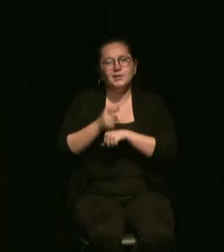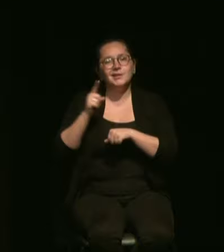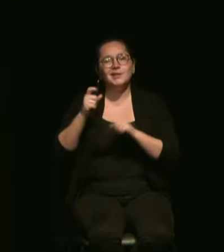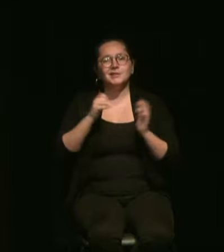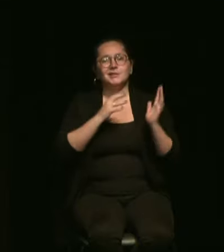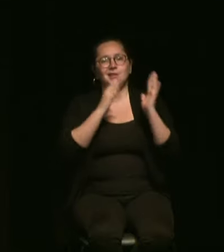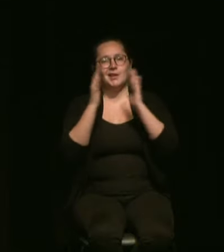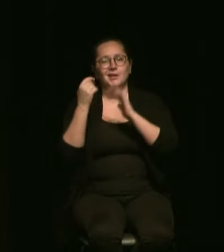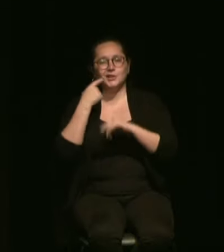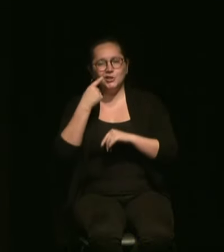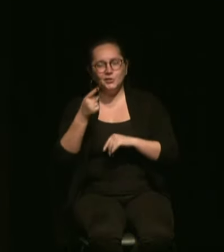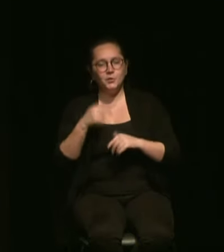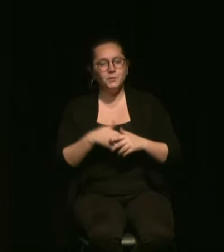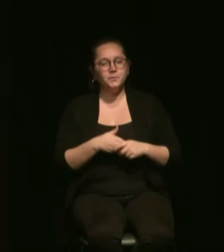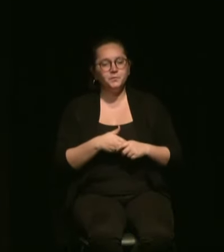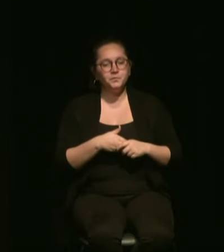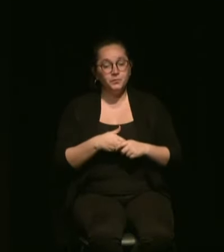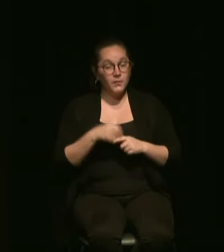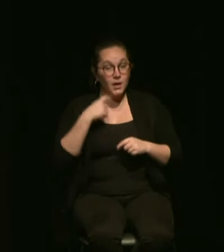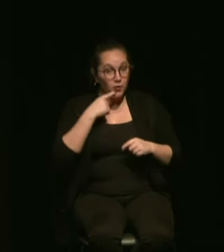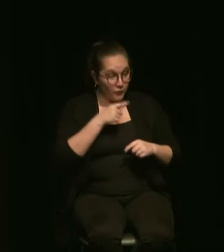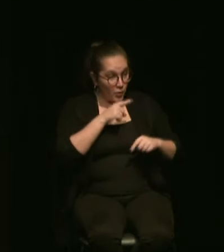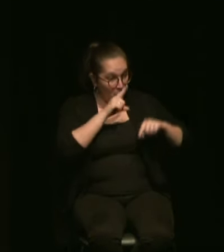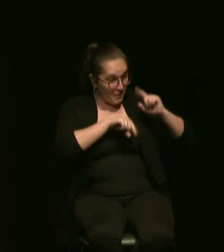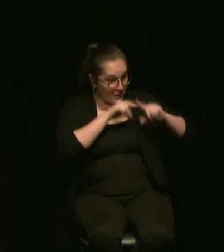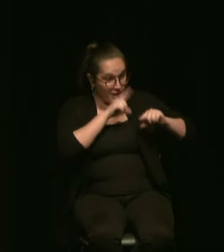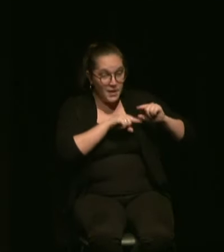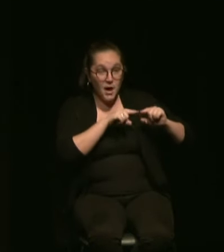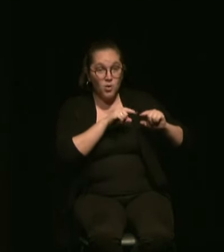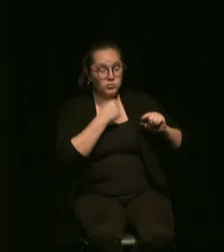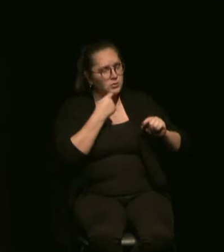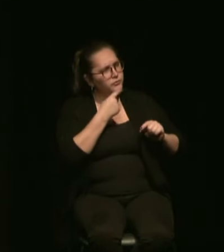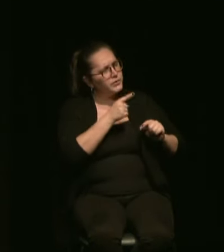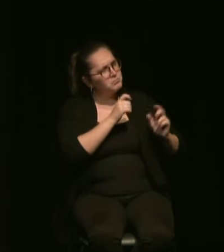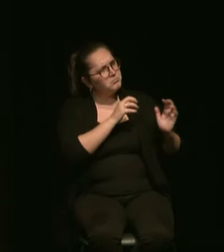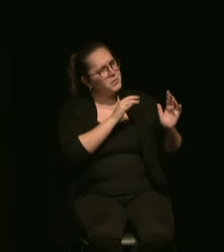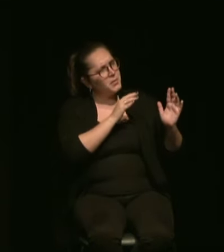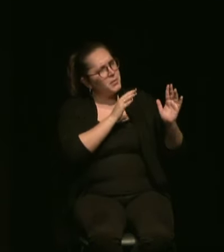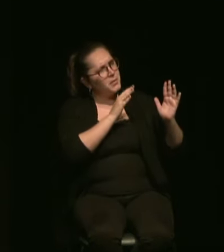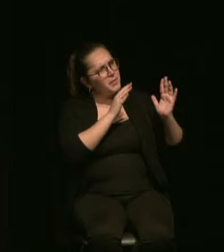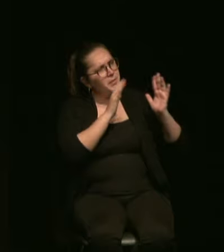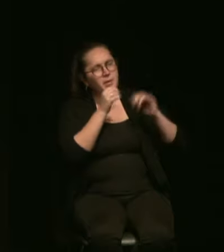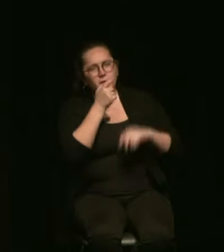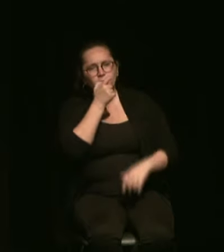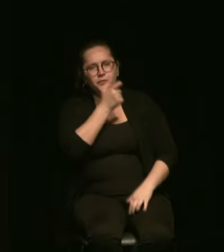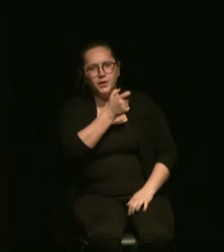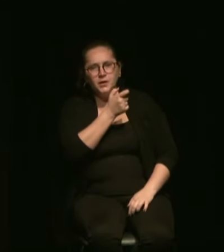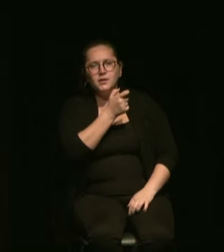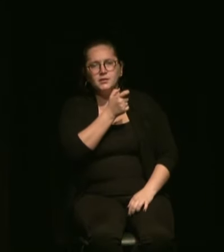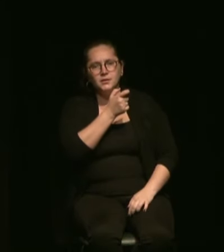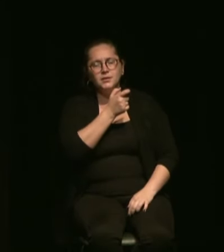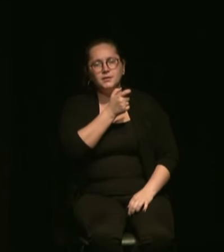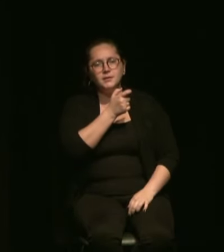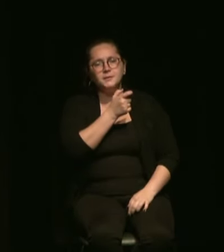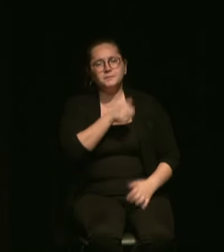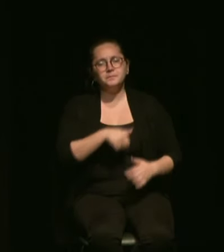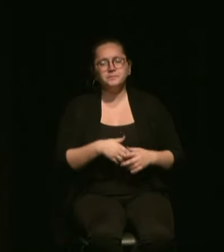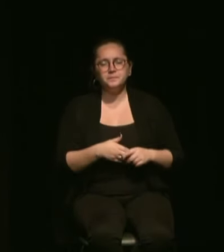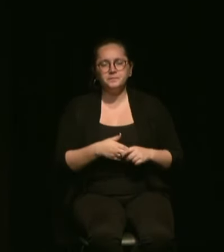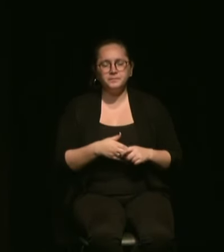no início. Quando eu fui ver o material bruto para montar o filme, eu vi aquilo que,